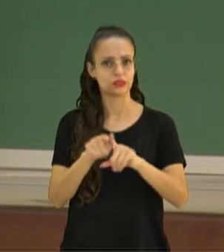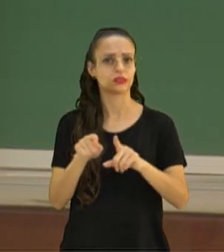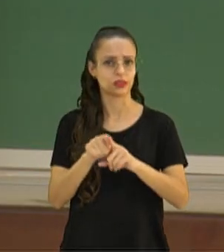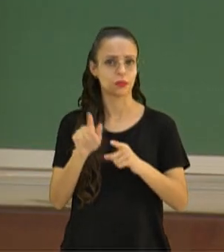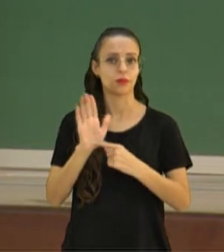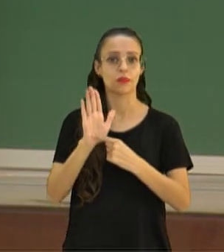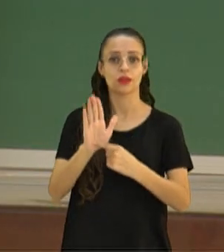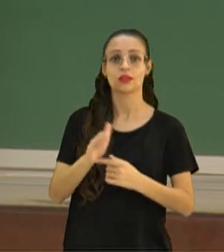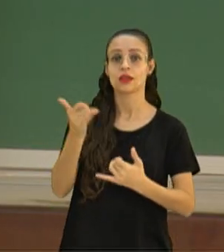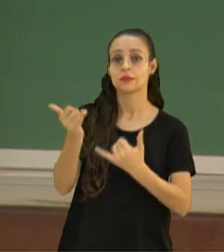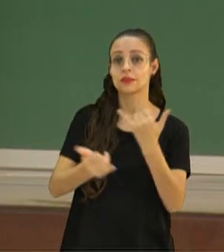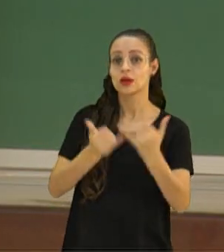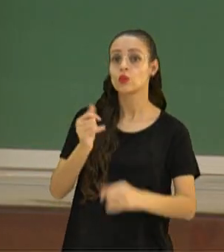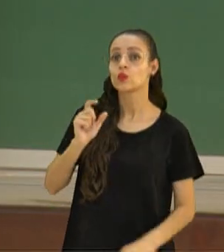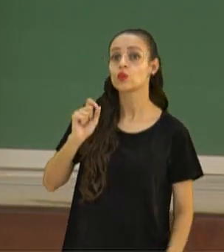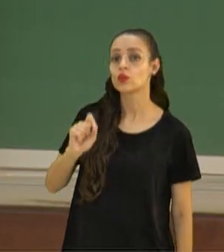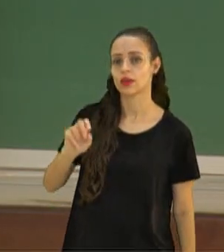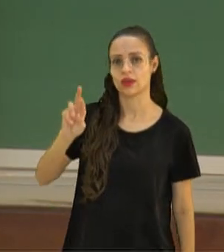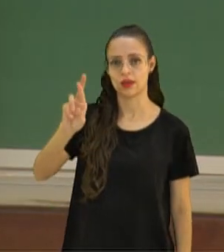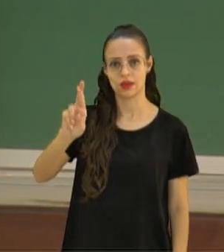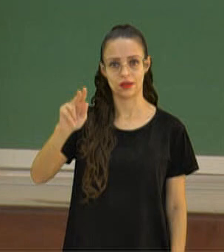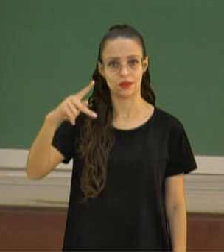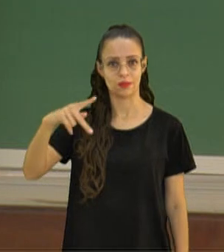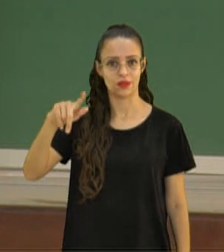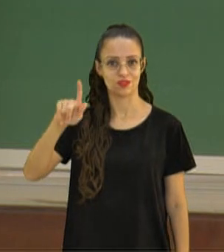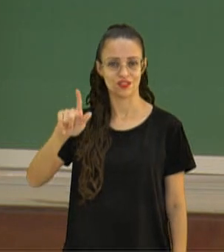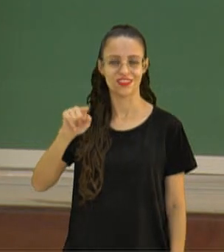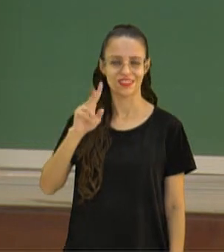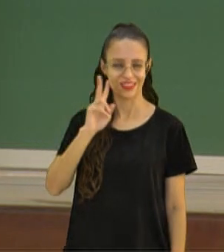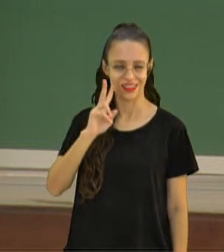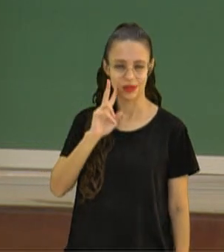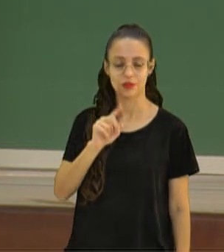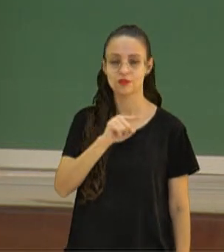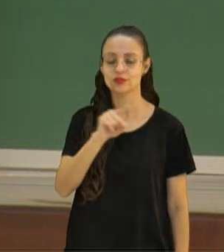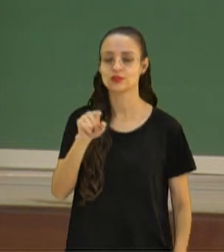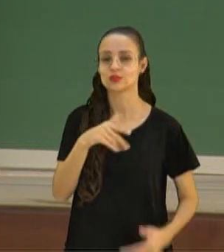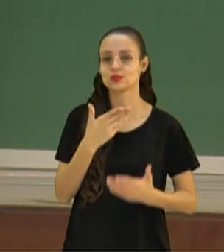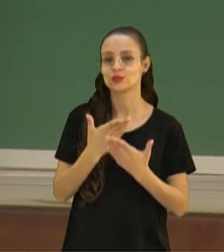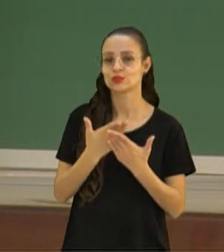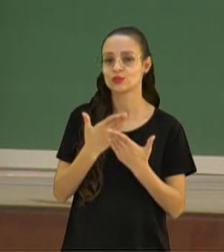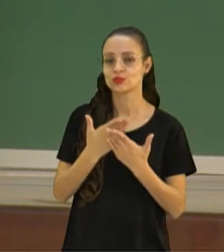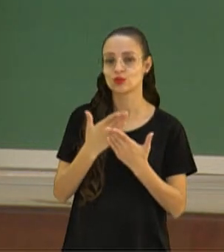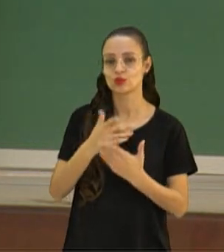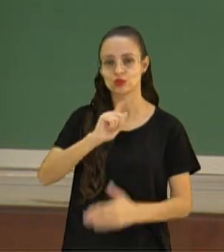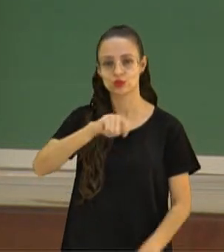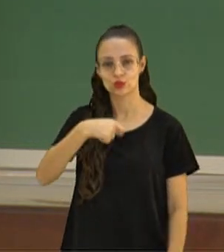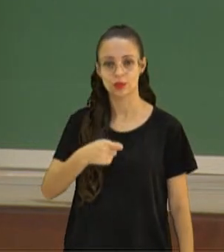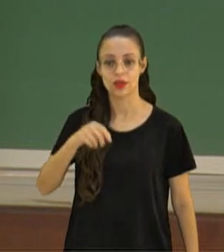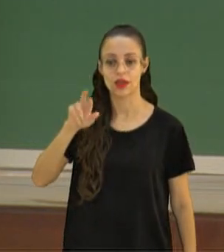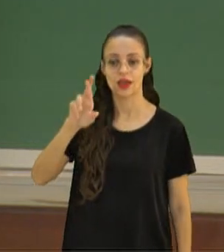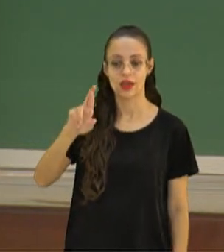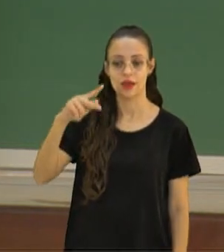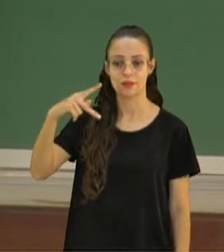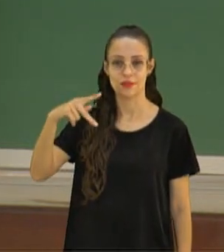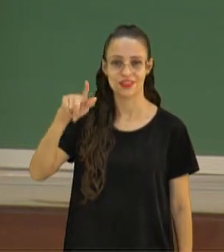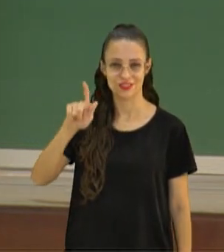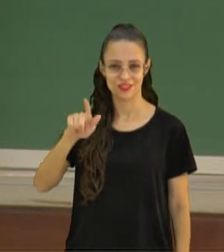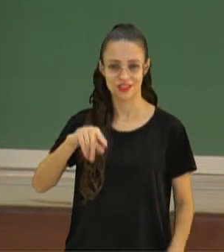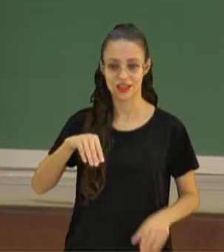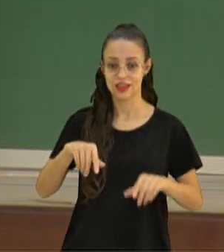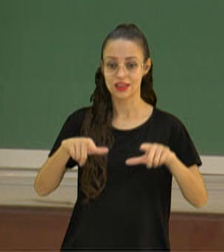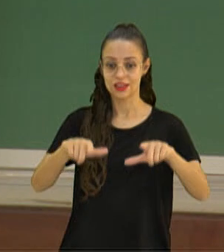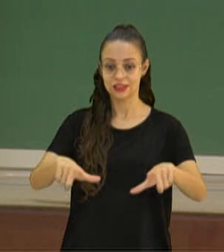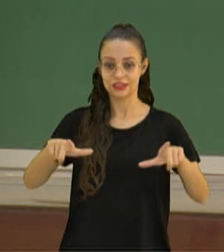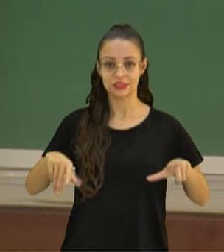dramáticos, que é o RPG, Lembra lá que nós tratamos das nossas aulas, do RPG, aquele jogo de tabuleiro, Não os